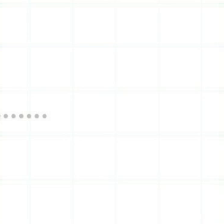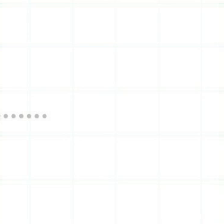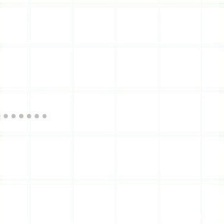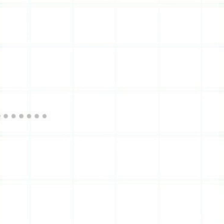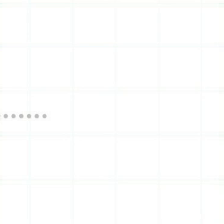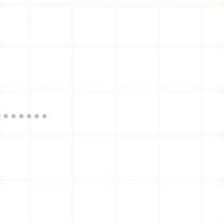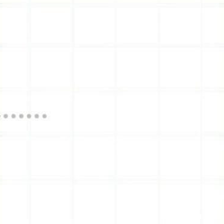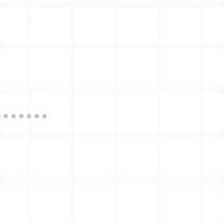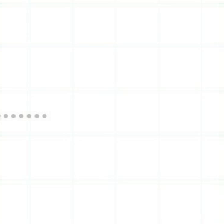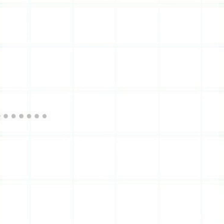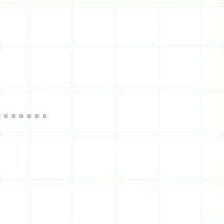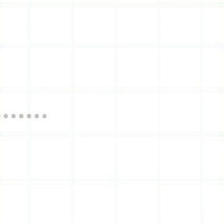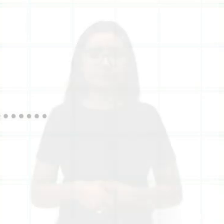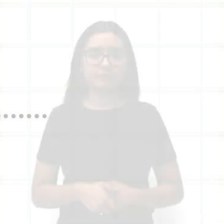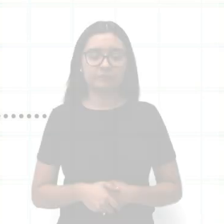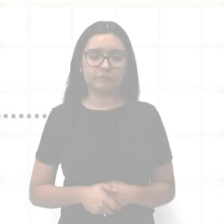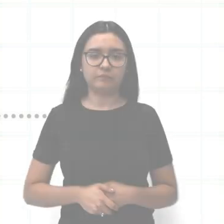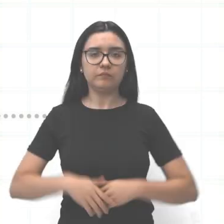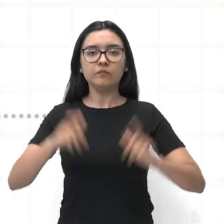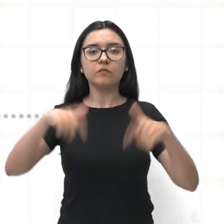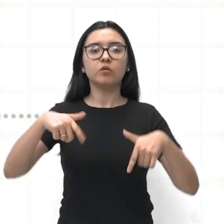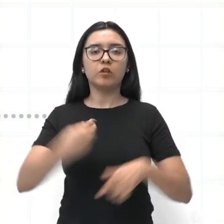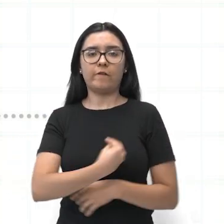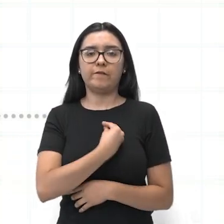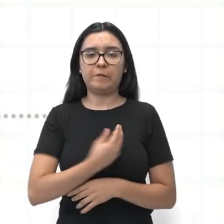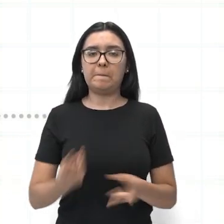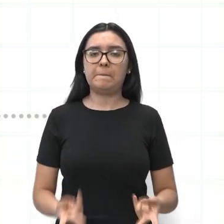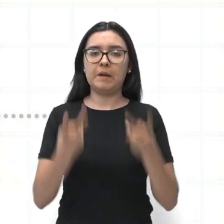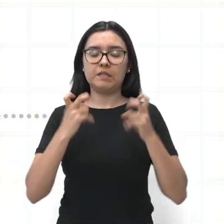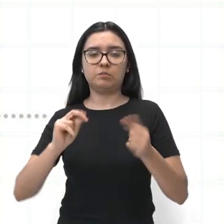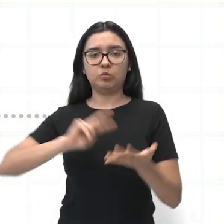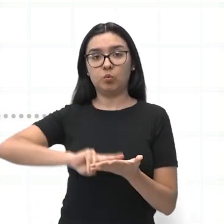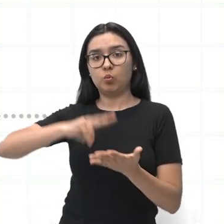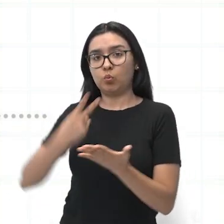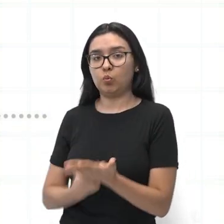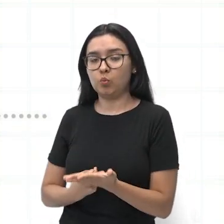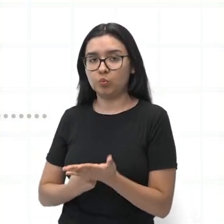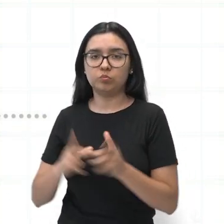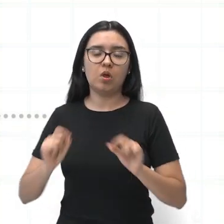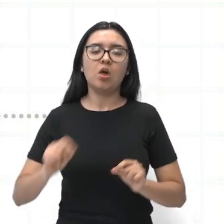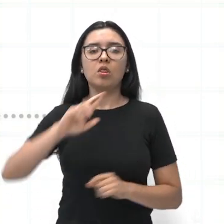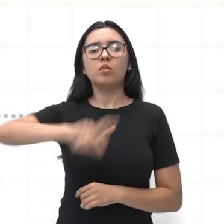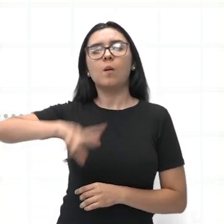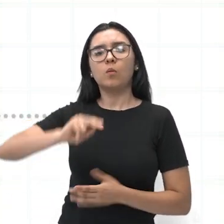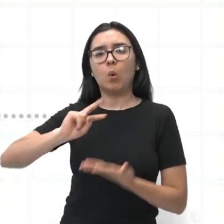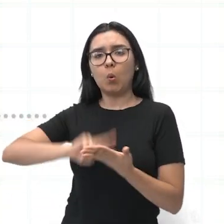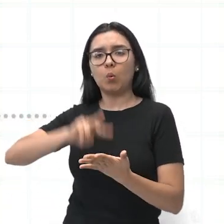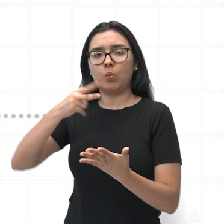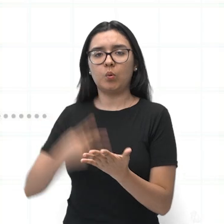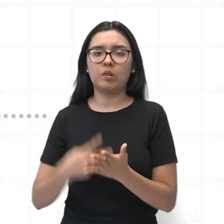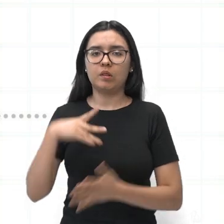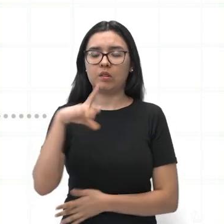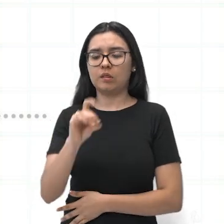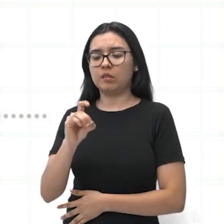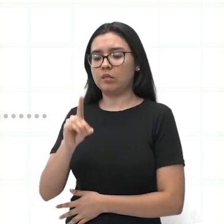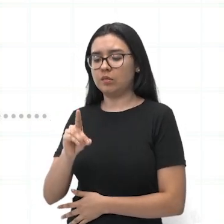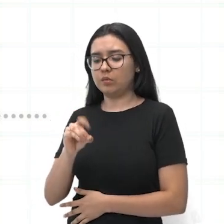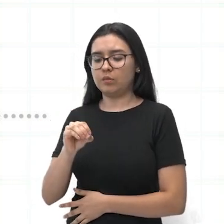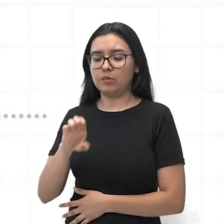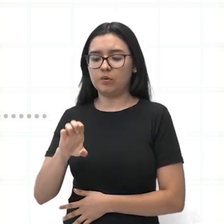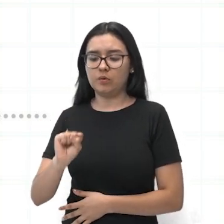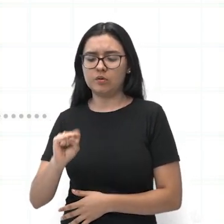ela mora. Percebam que ao traduzir, eu não vou traduzir o das. Por que ele